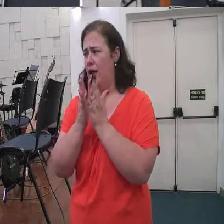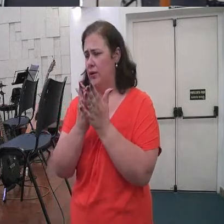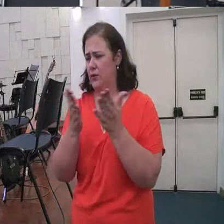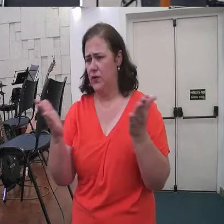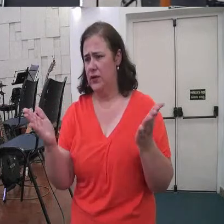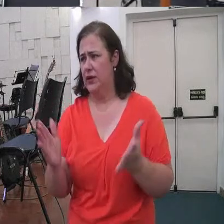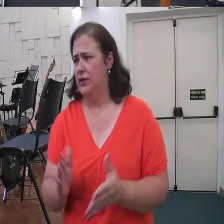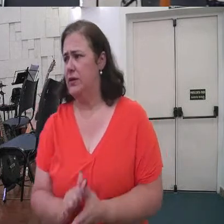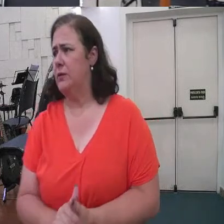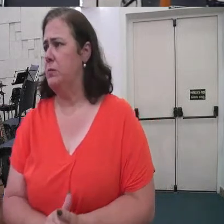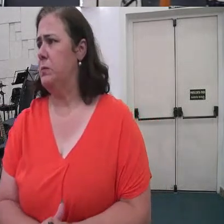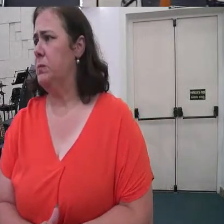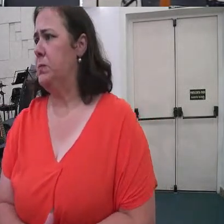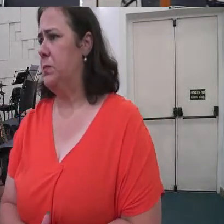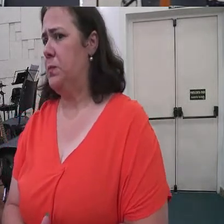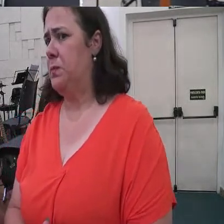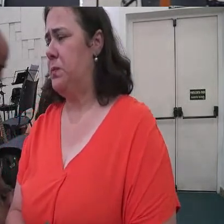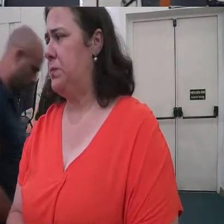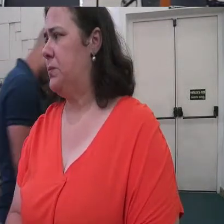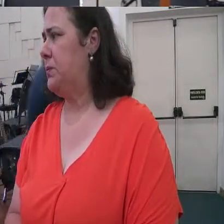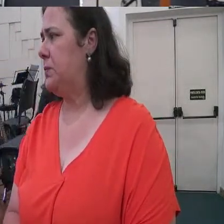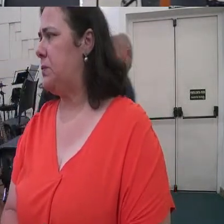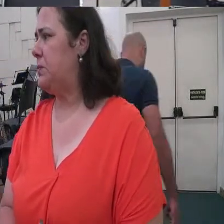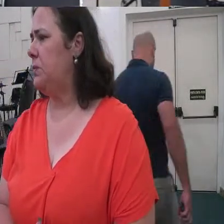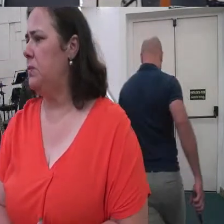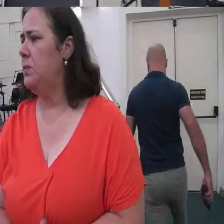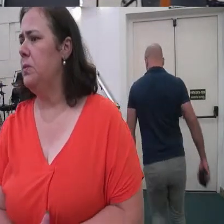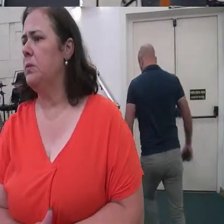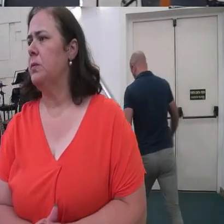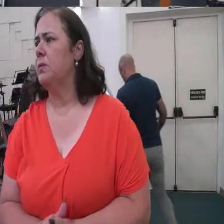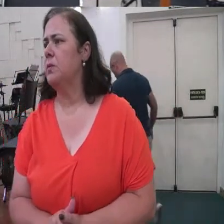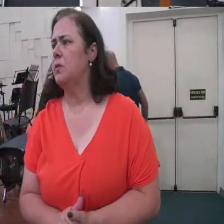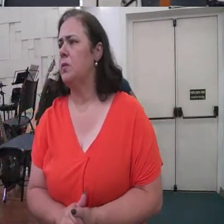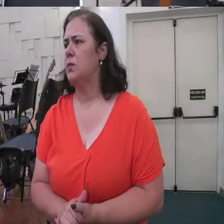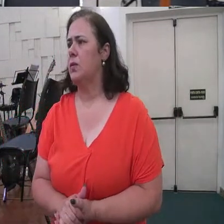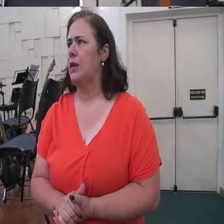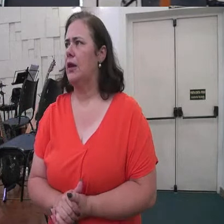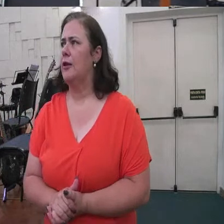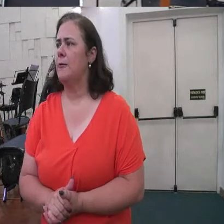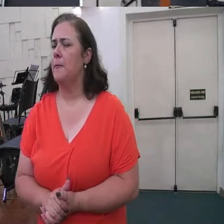correção no curso da nossa fé, essa noite